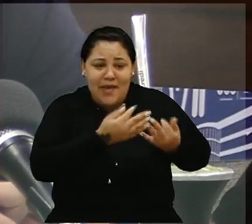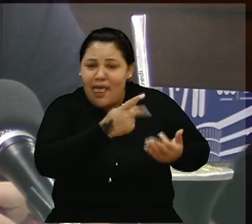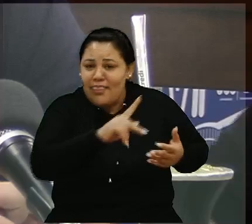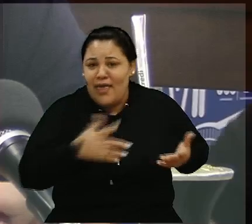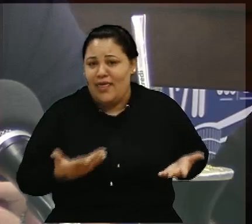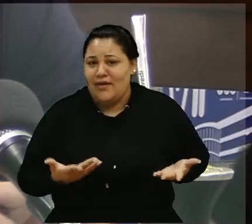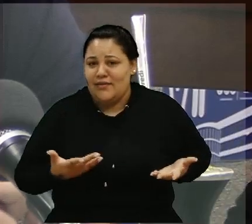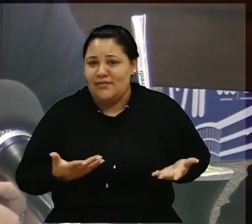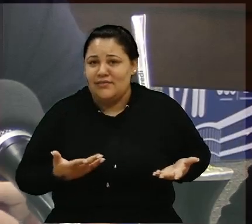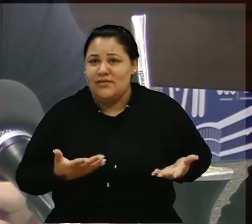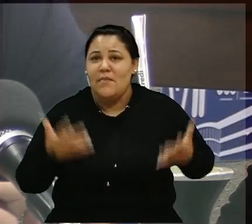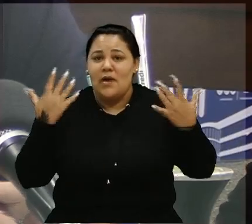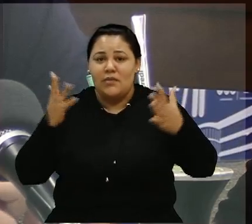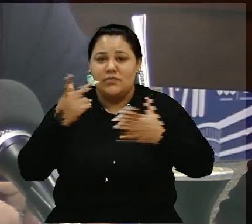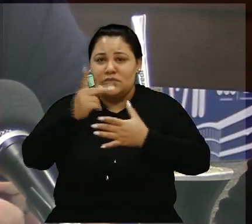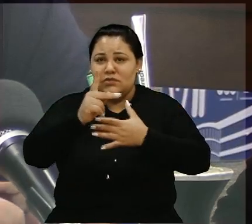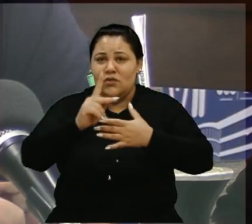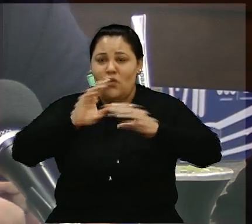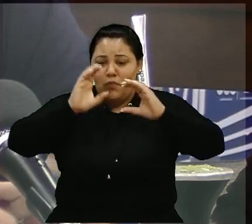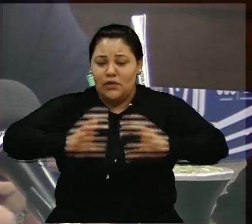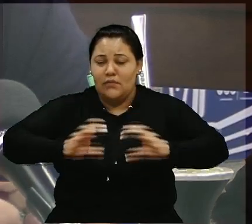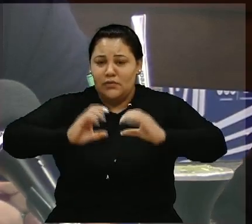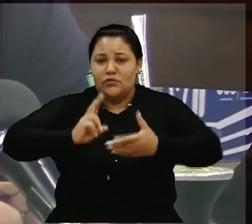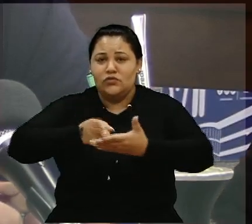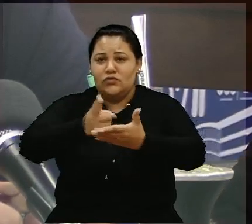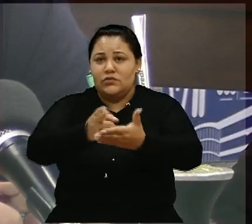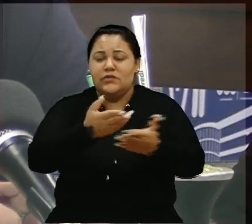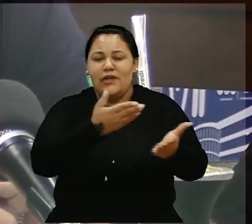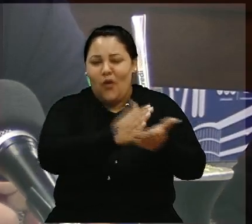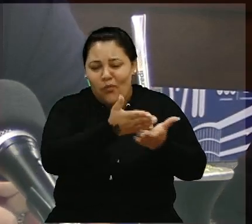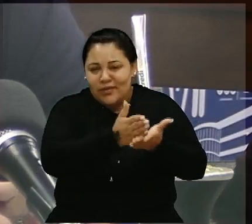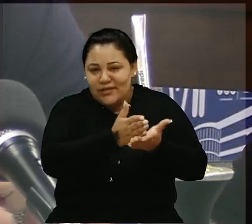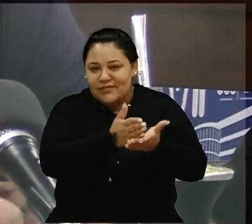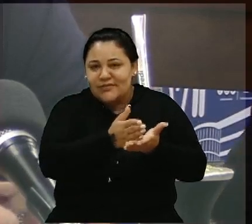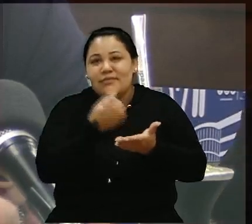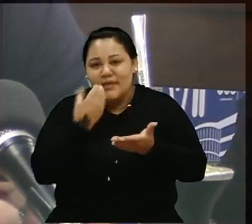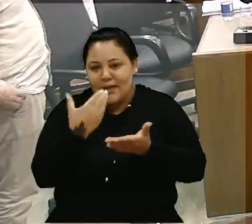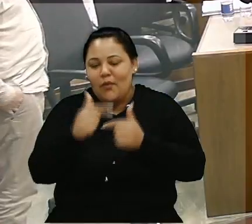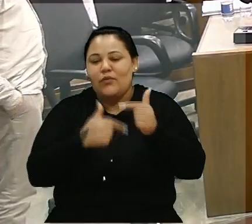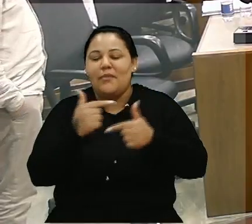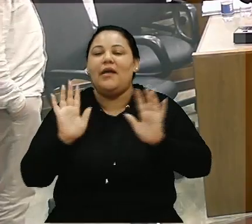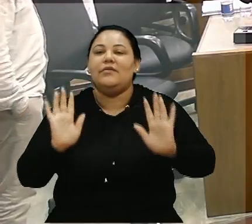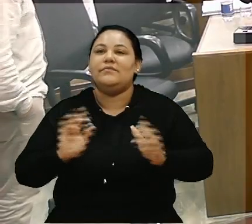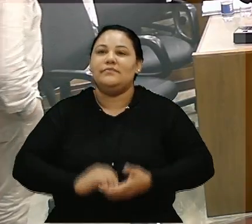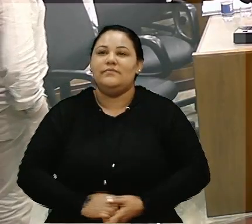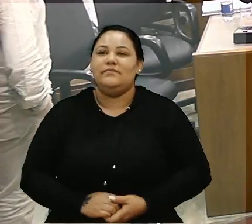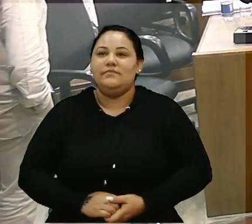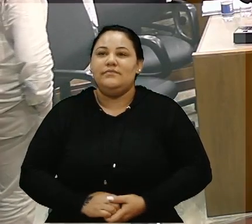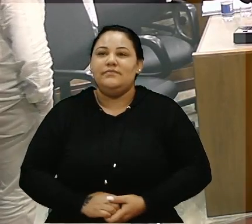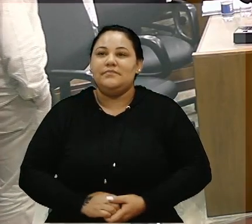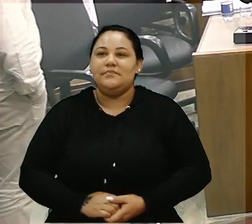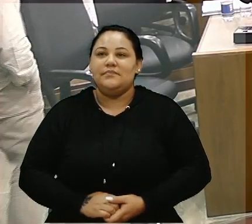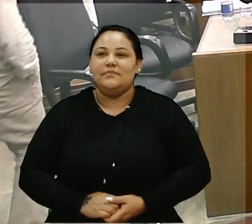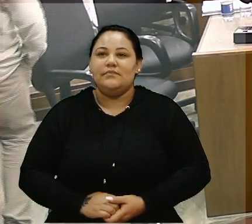E parabéns pela sua conduta, continue assim. Se o senhor está incomodando, sinal que está indo bem. Muito obrigado. Seria isso, presidente.